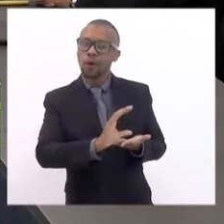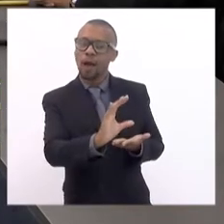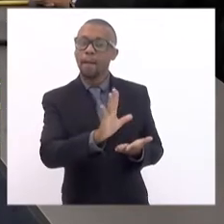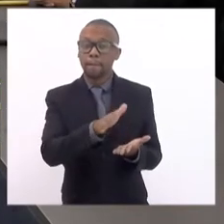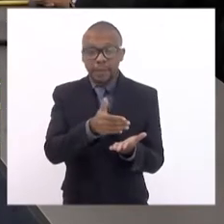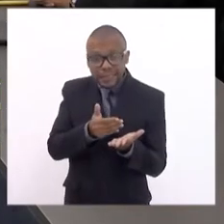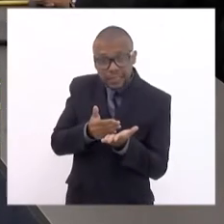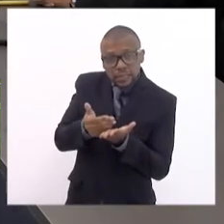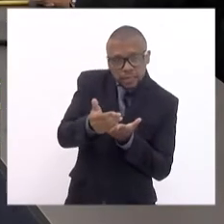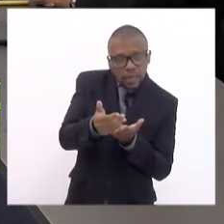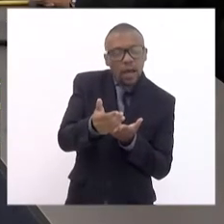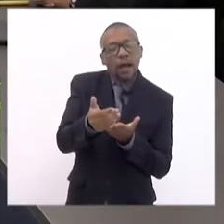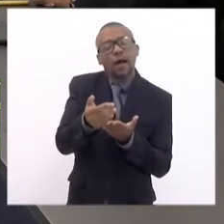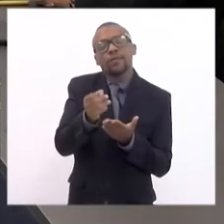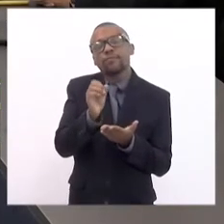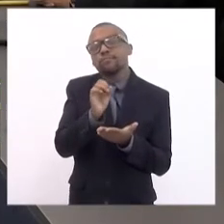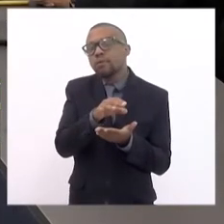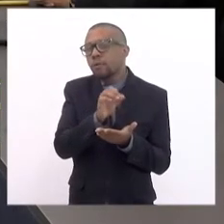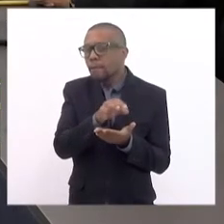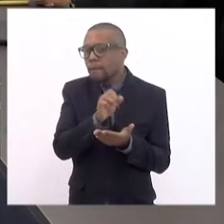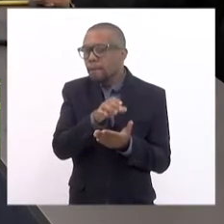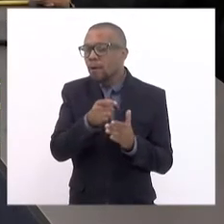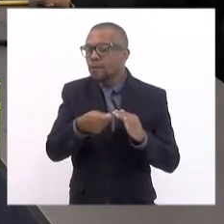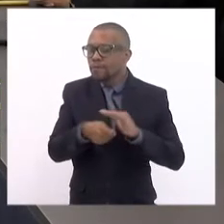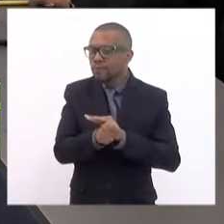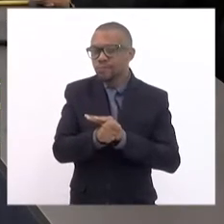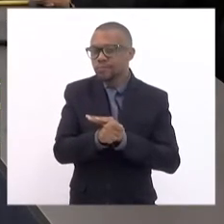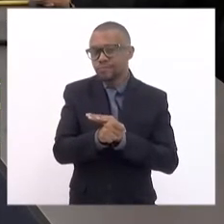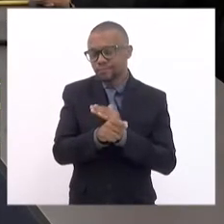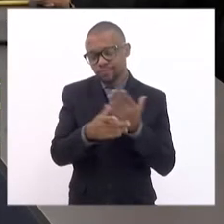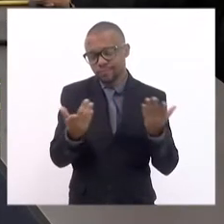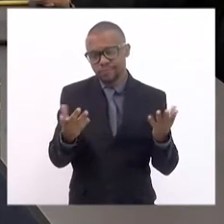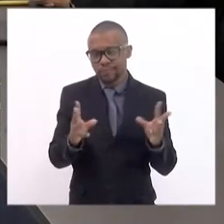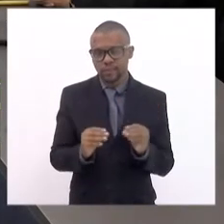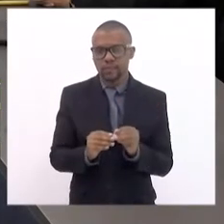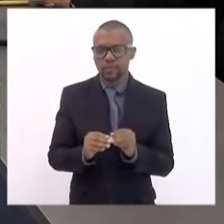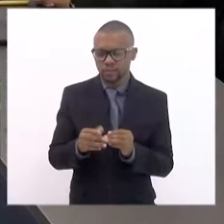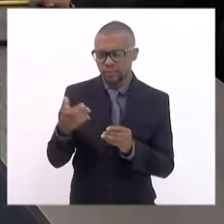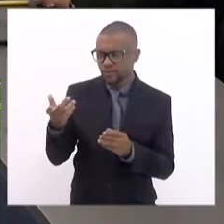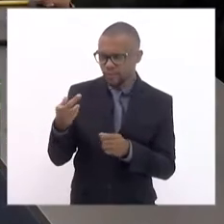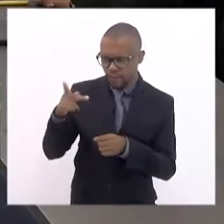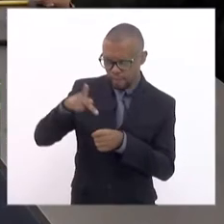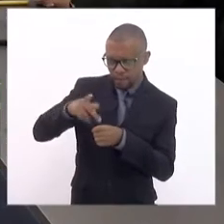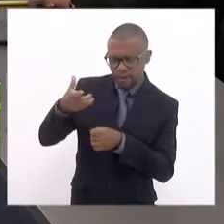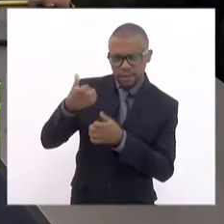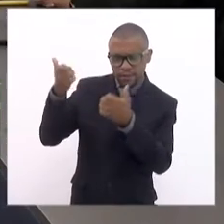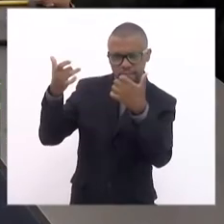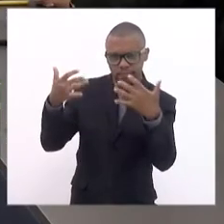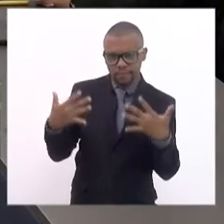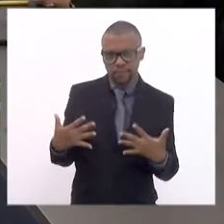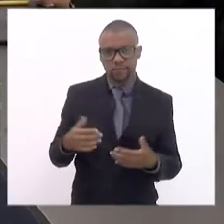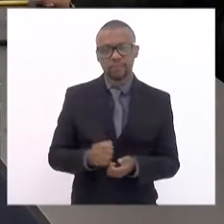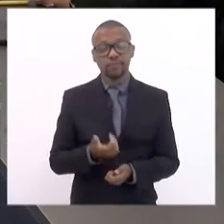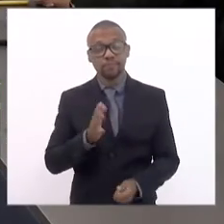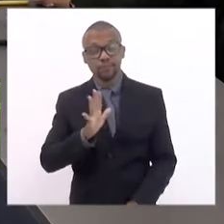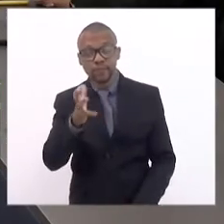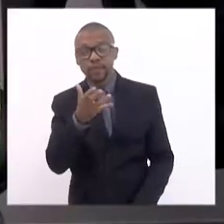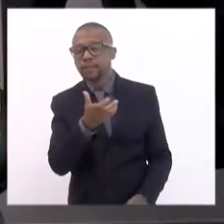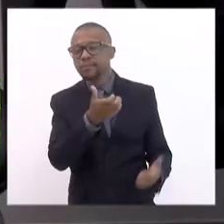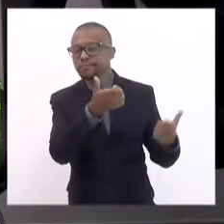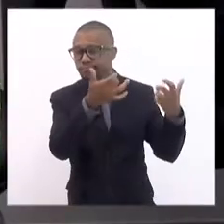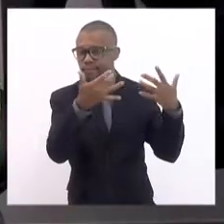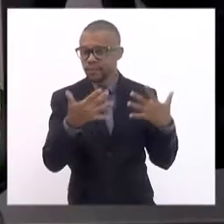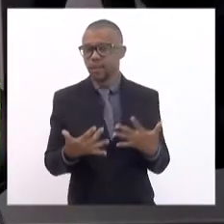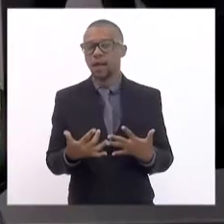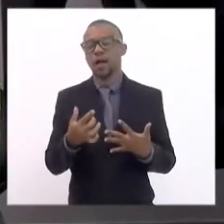alimentação do fundo em matéria de recursos. Era isso. O procurador gostaria de... Eu gostaria de falar as seguintes